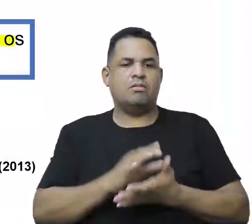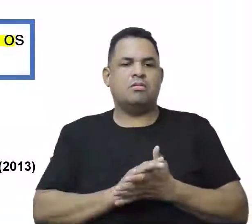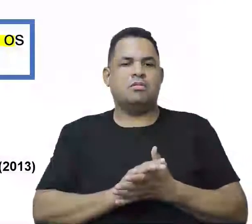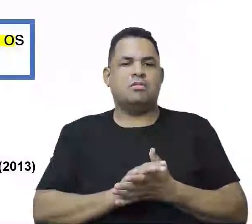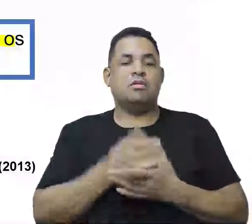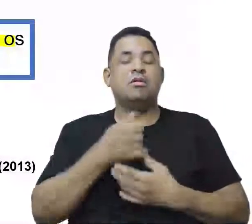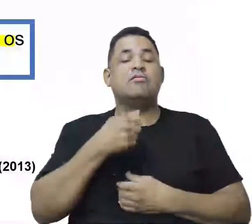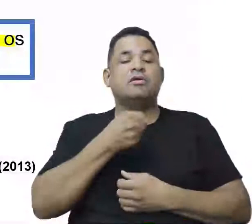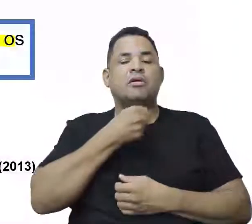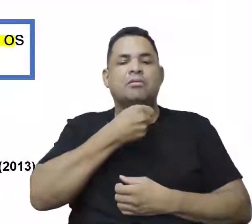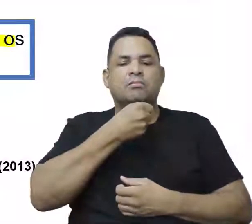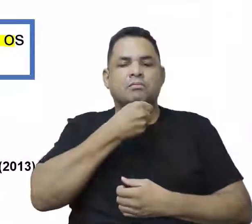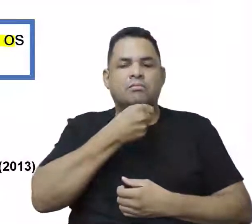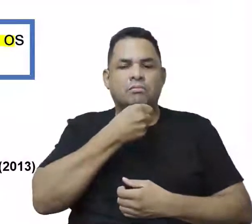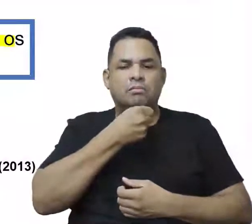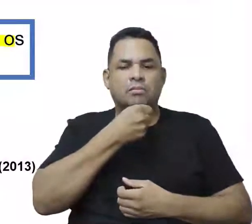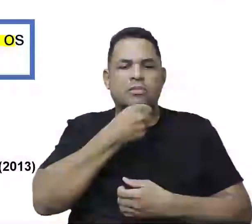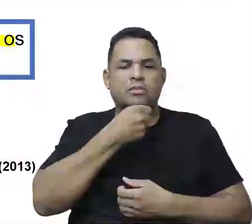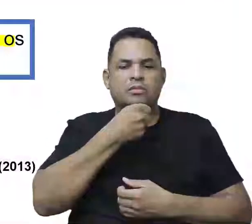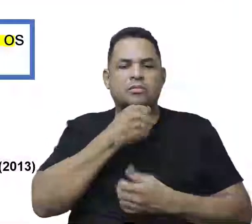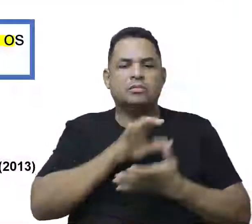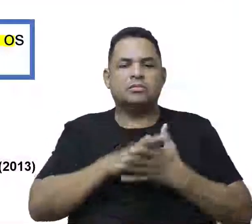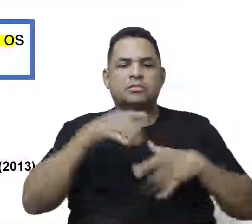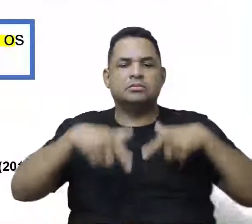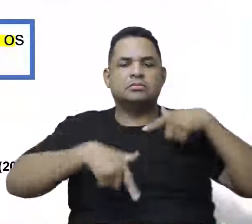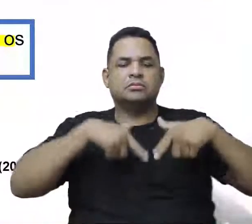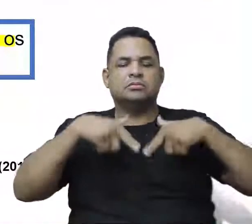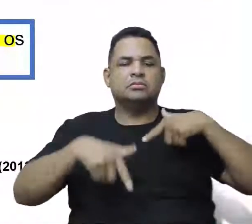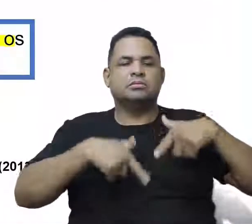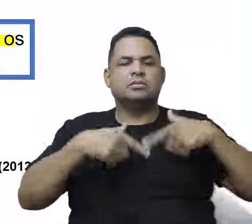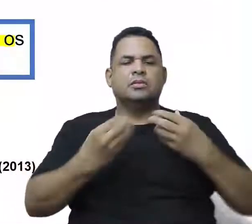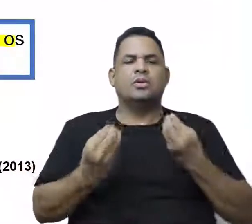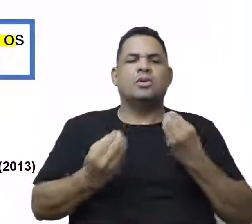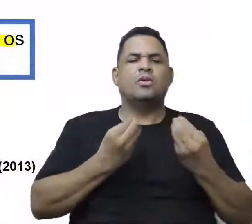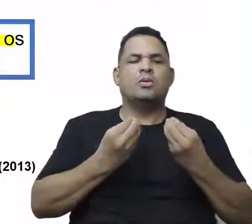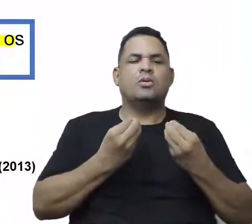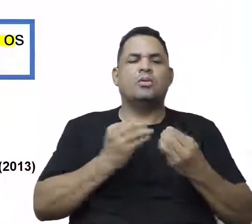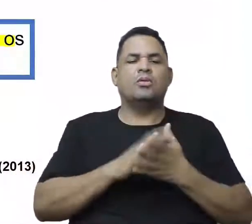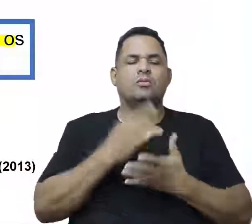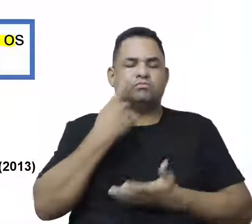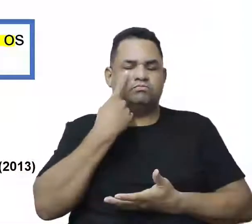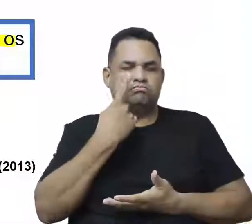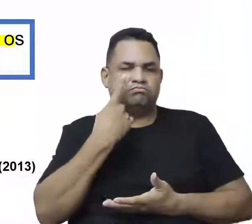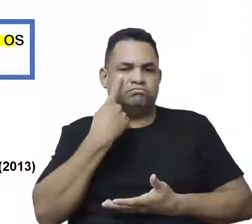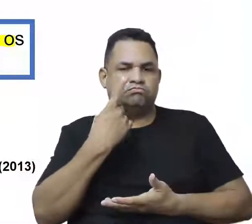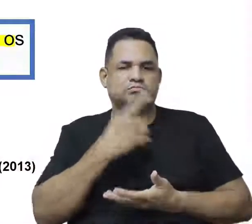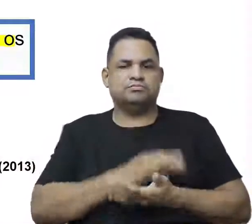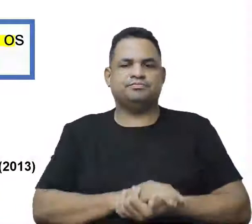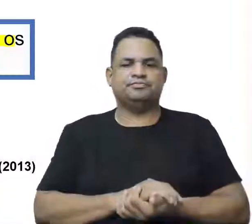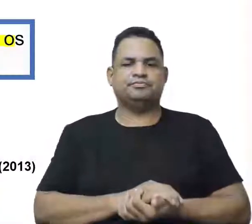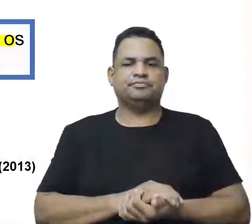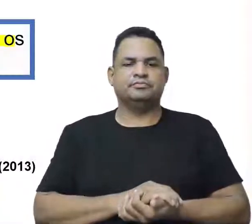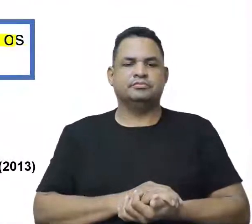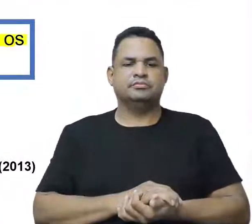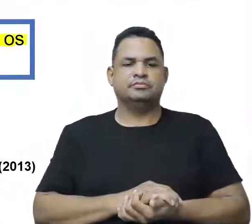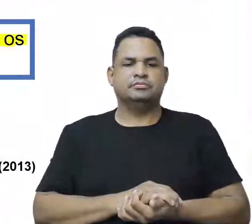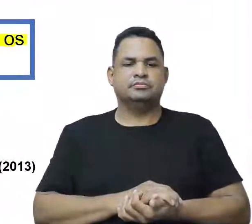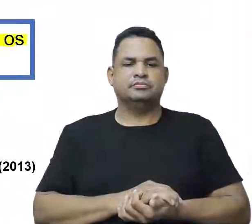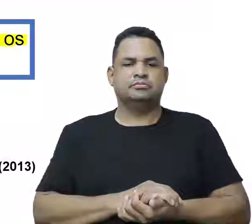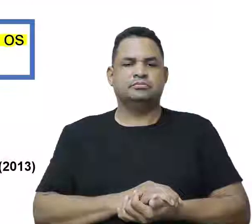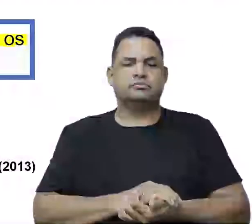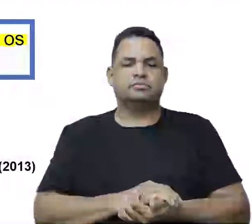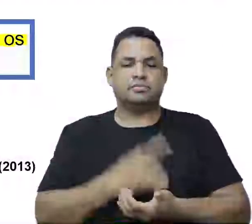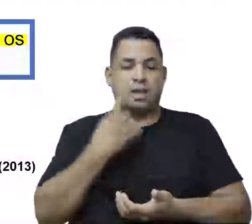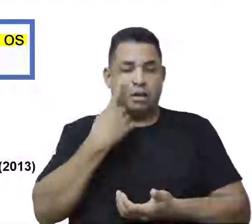uma entrevista, vou para uma seleção de emprego. Como que tem que ser o meu olhar? Olha, eu tenho que ir lá e passar uma